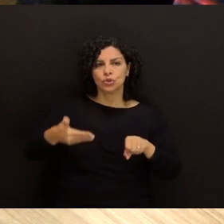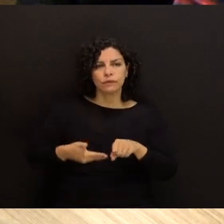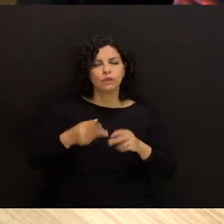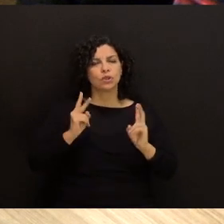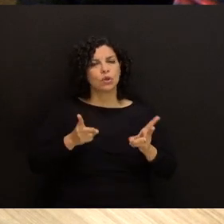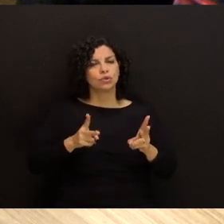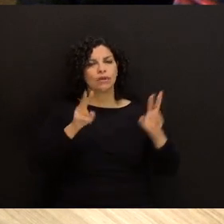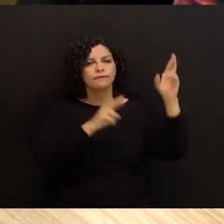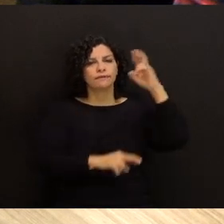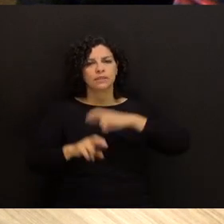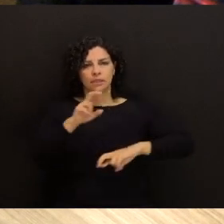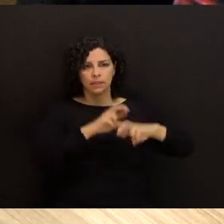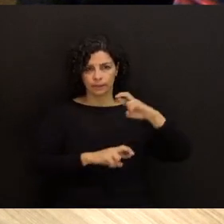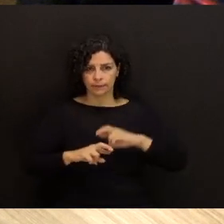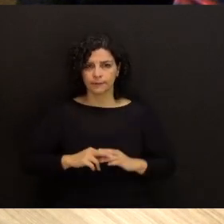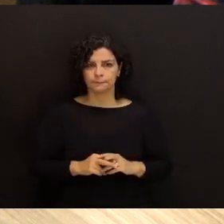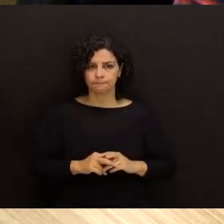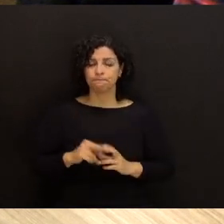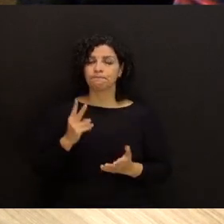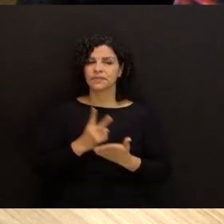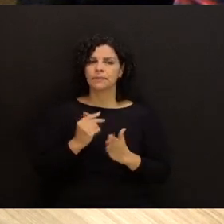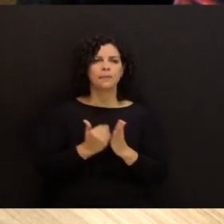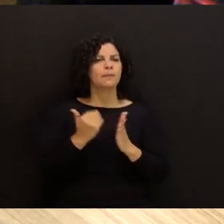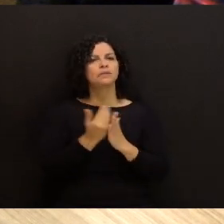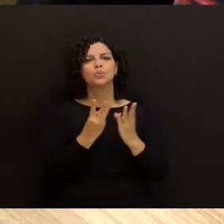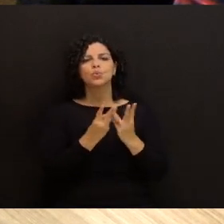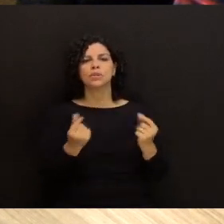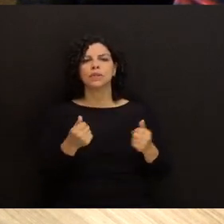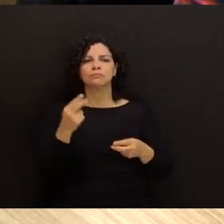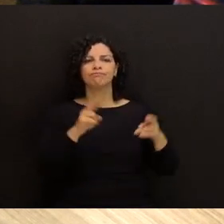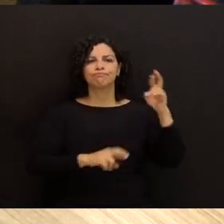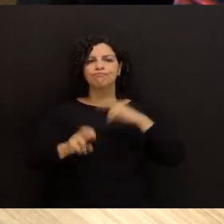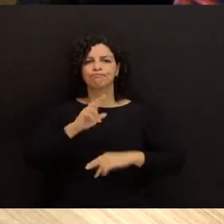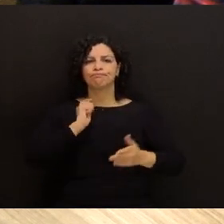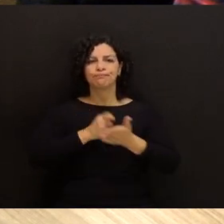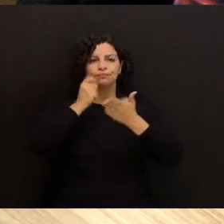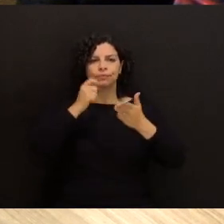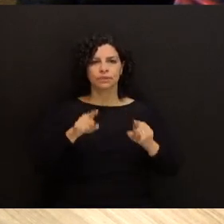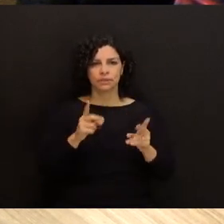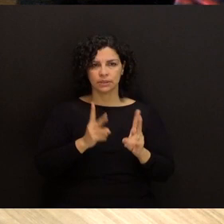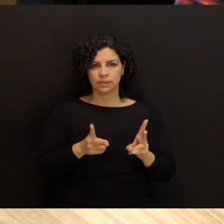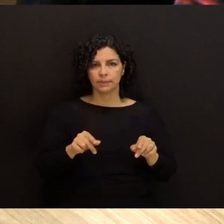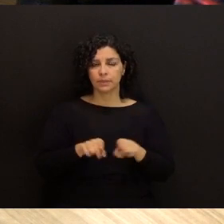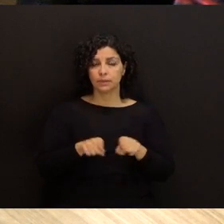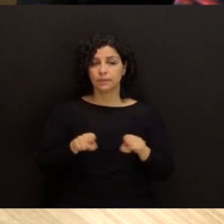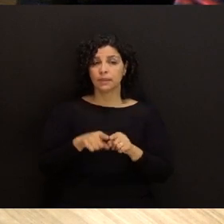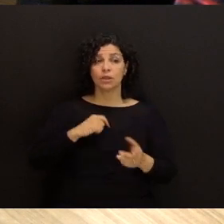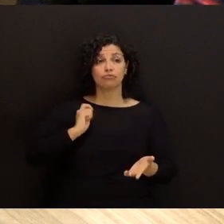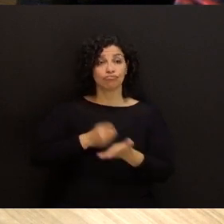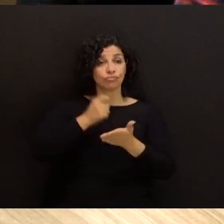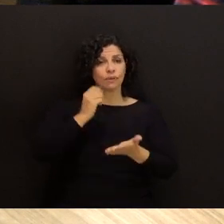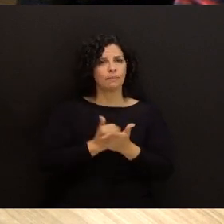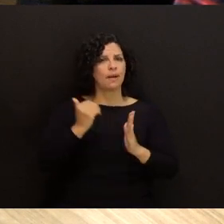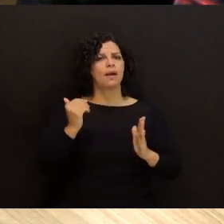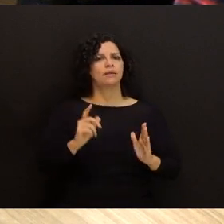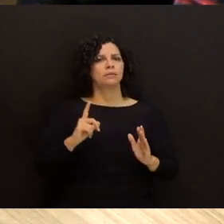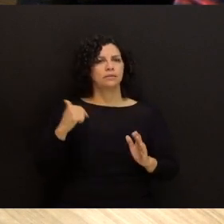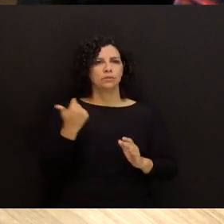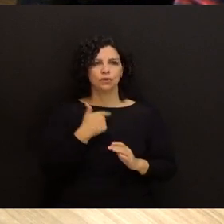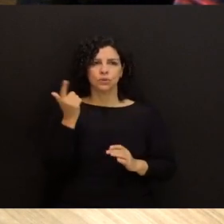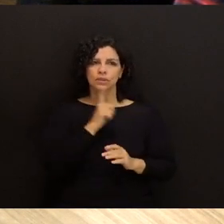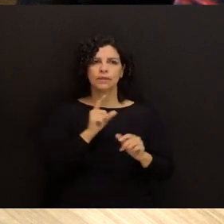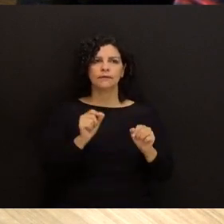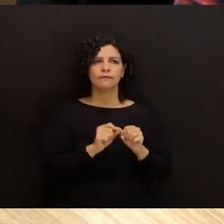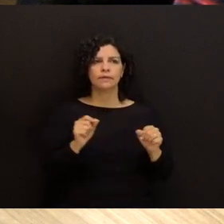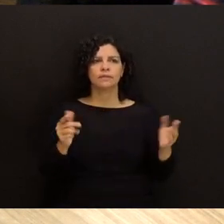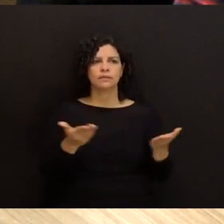continuar fiscalizando cada vez Com mais vigor cada vez com mais Rigor para que nós possamos